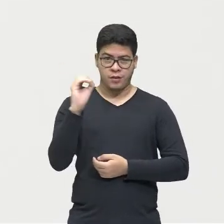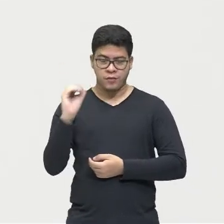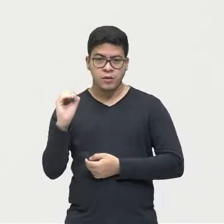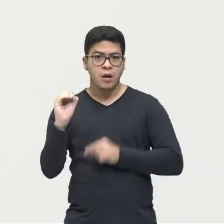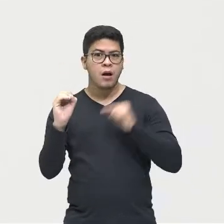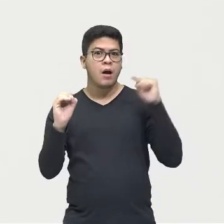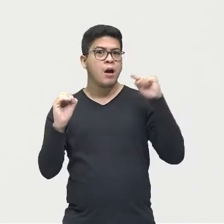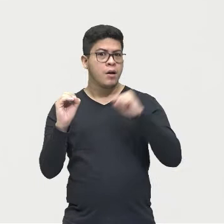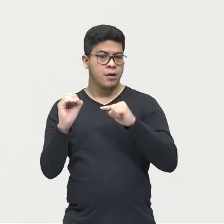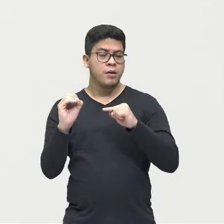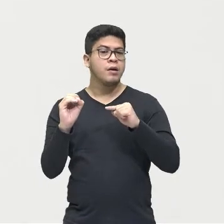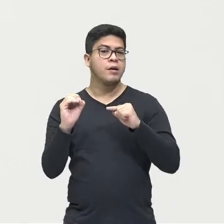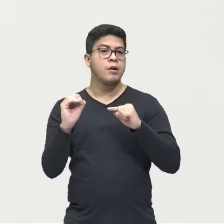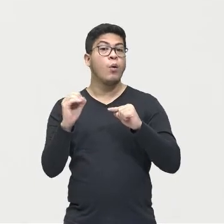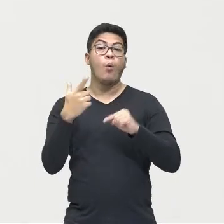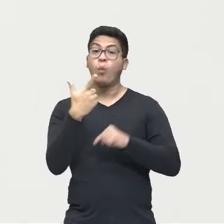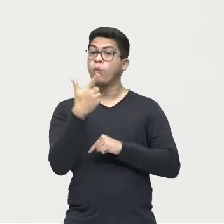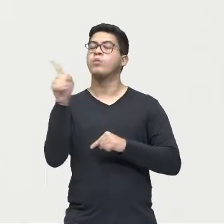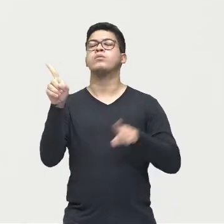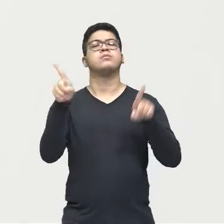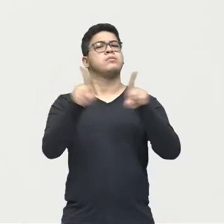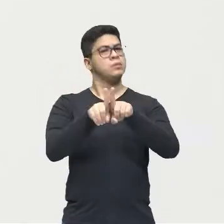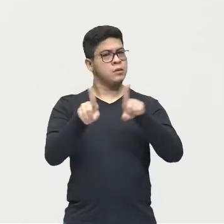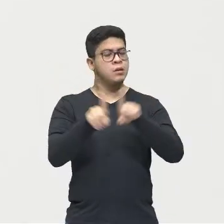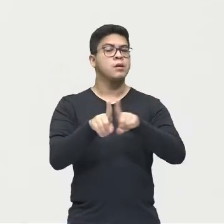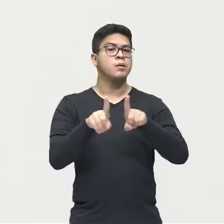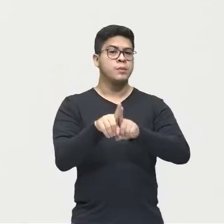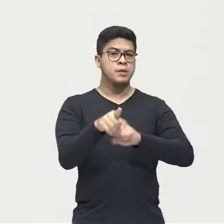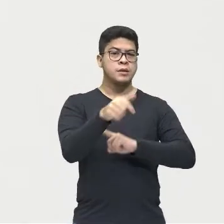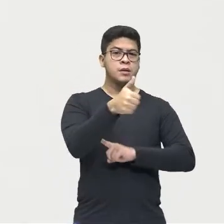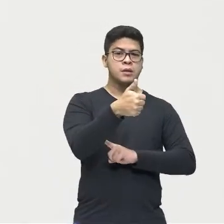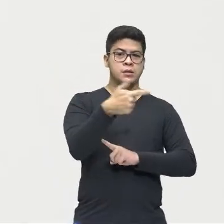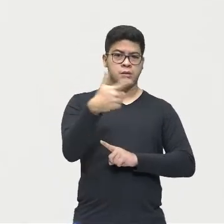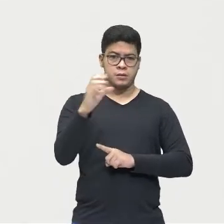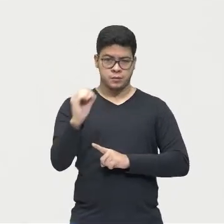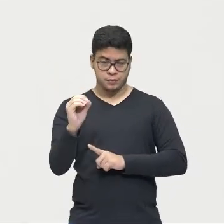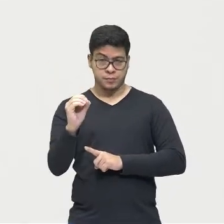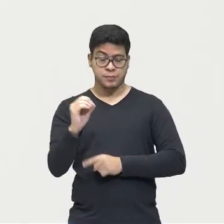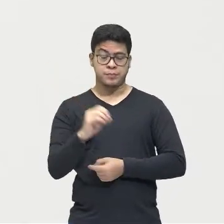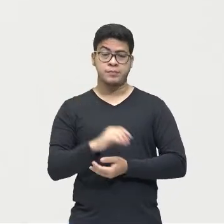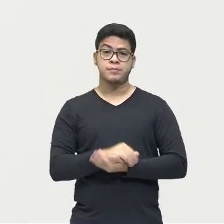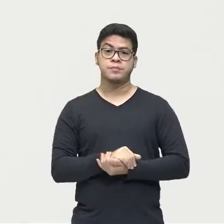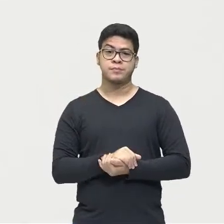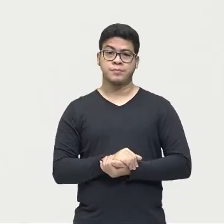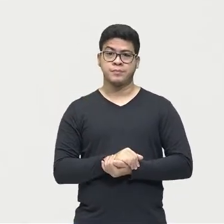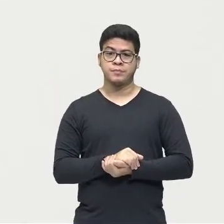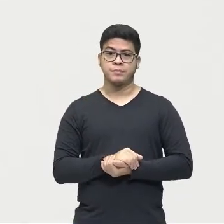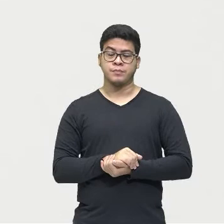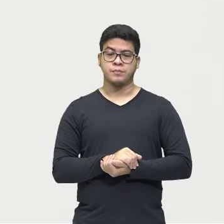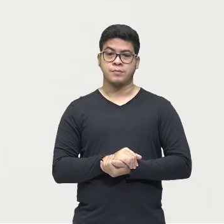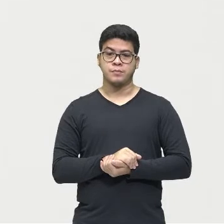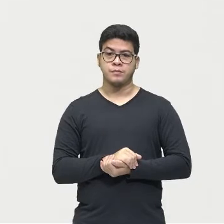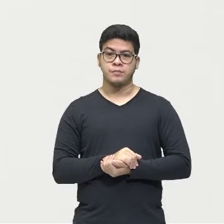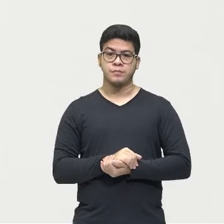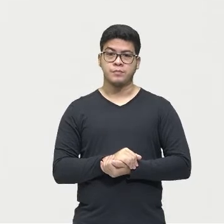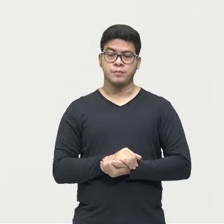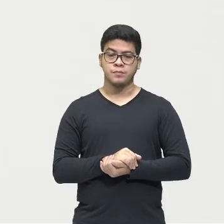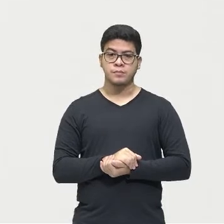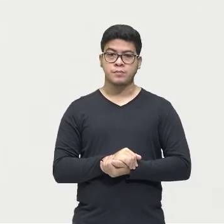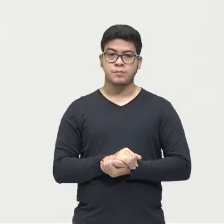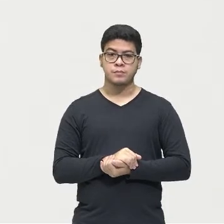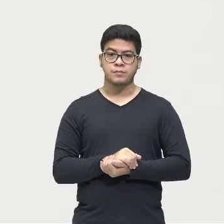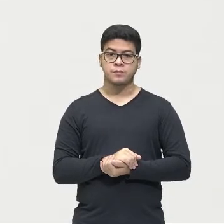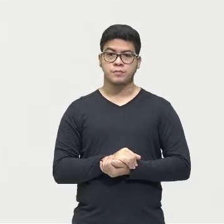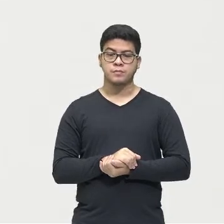esse ângulo aqui, necessariamente o outro também tem que medir 120